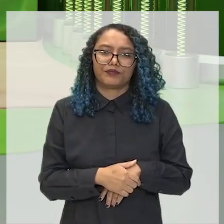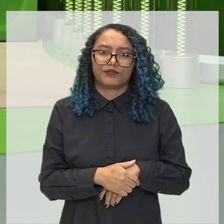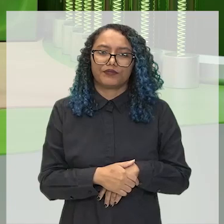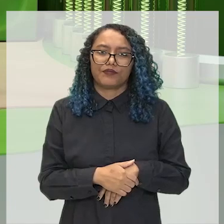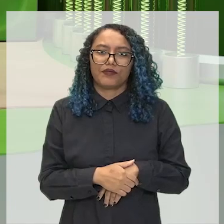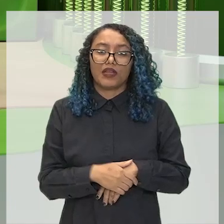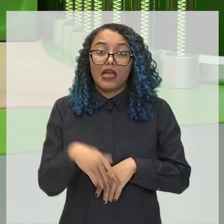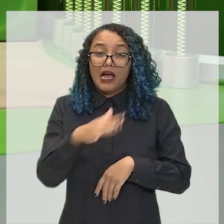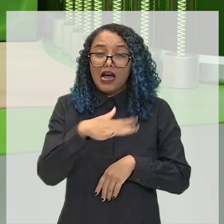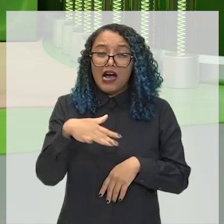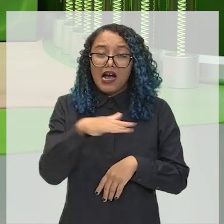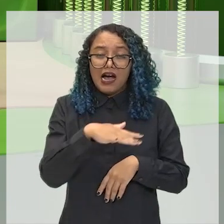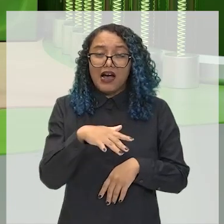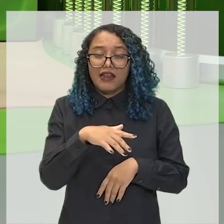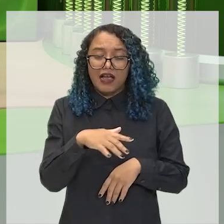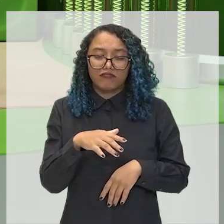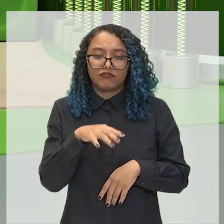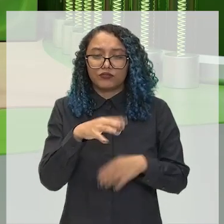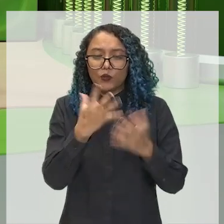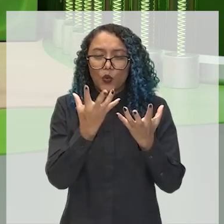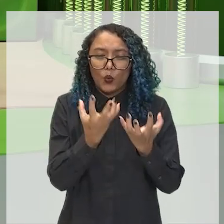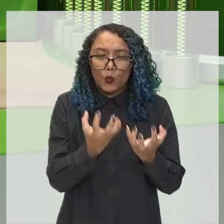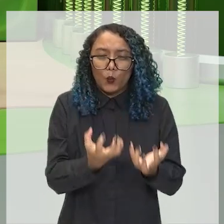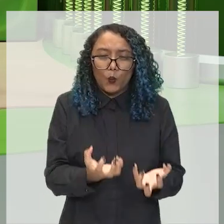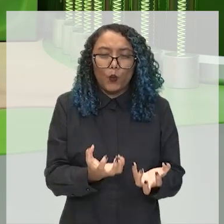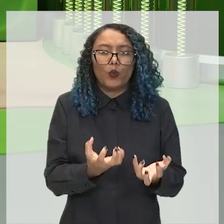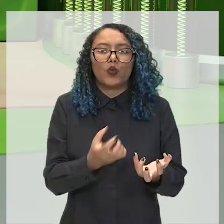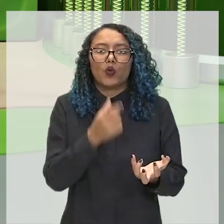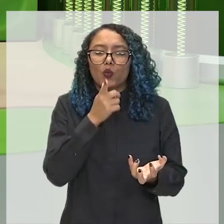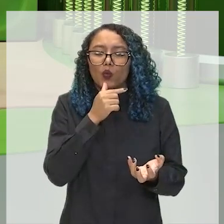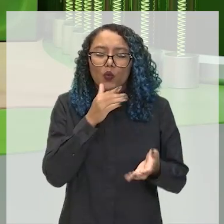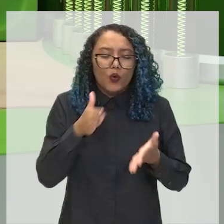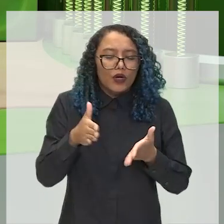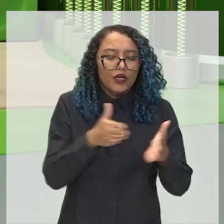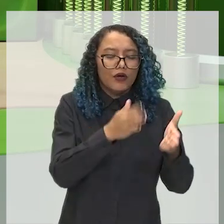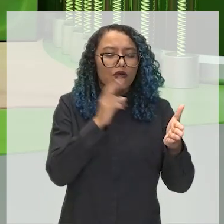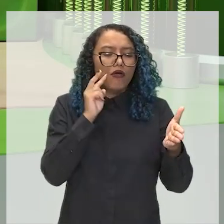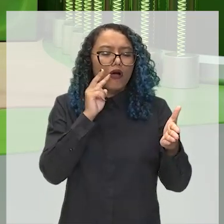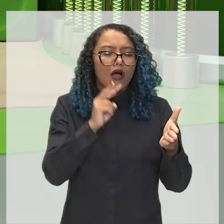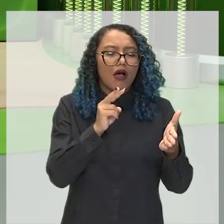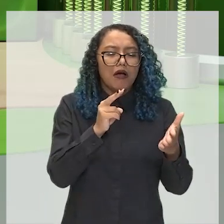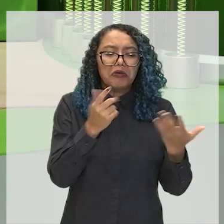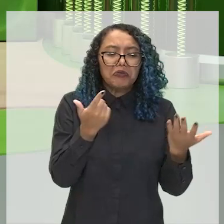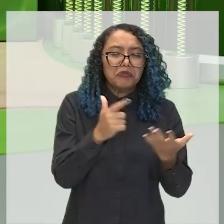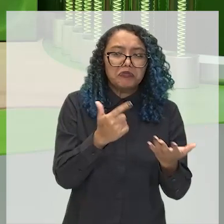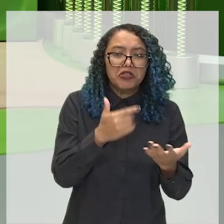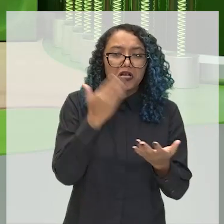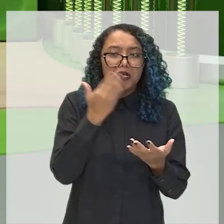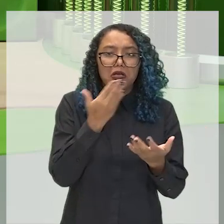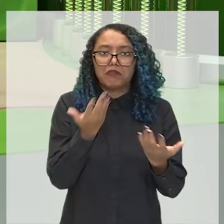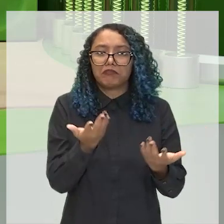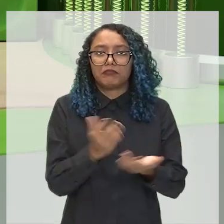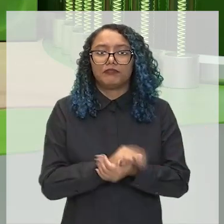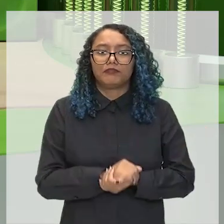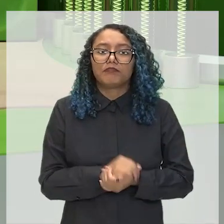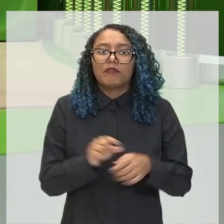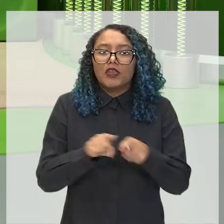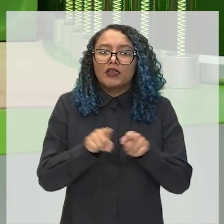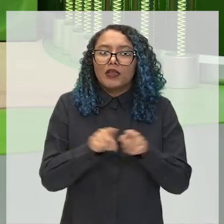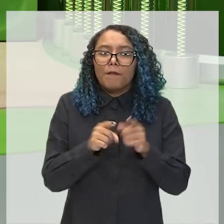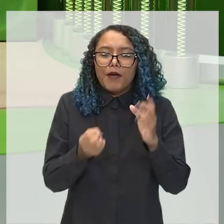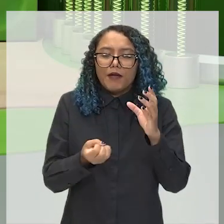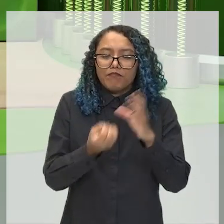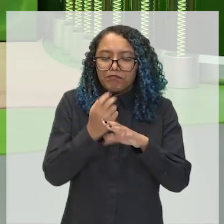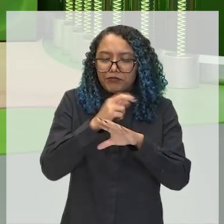seca extrema em que nós deixamos de ver aquele rio que passava na nossa frente, a perda de biodiversidade